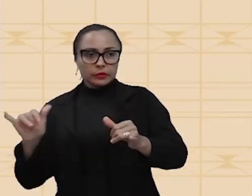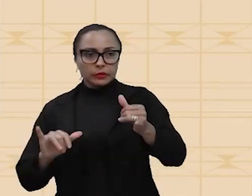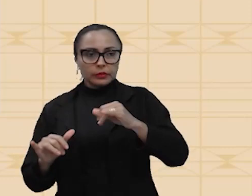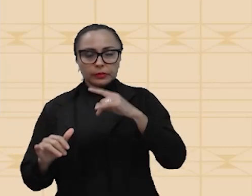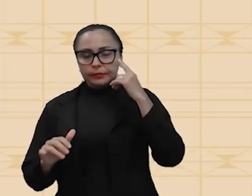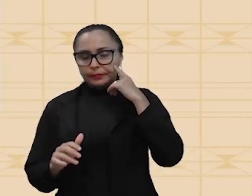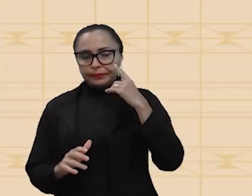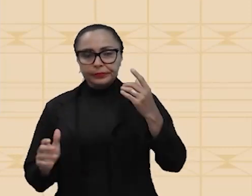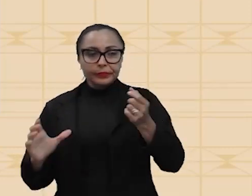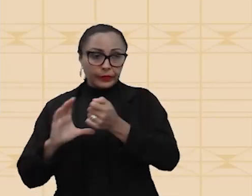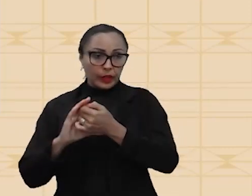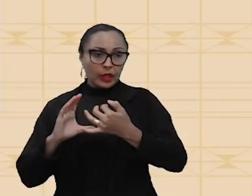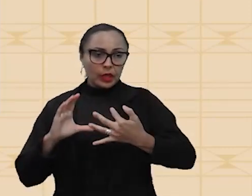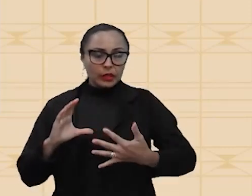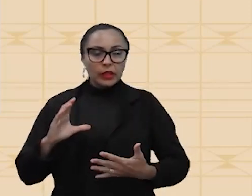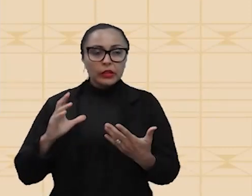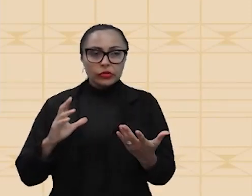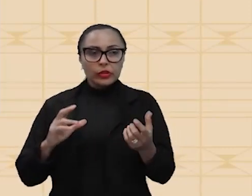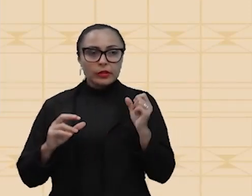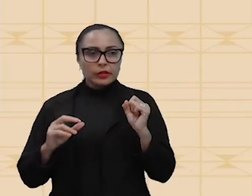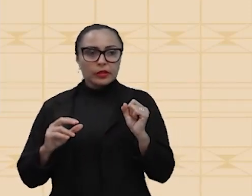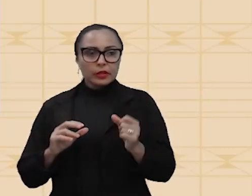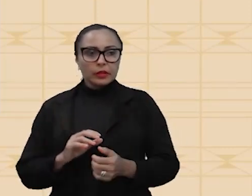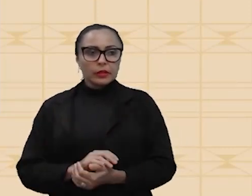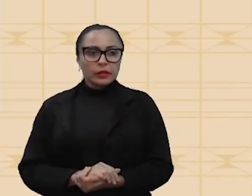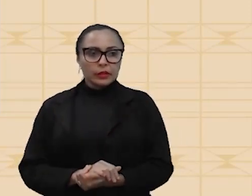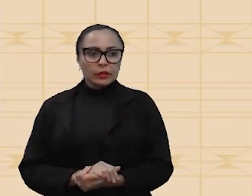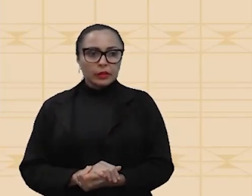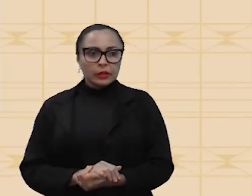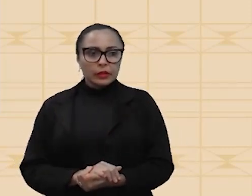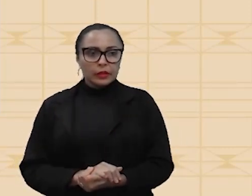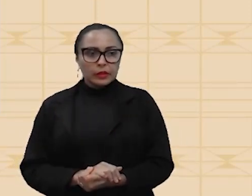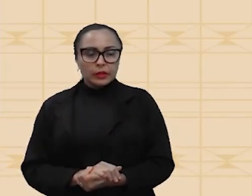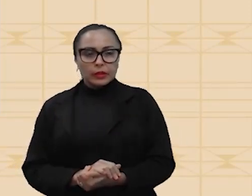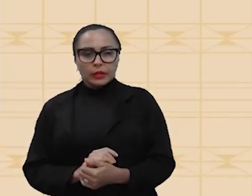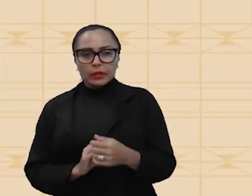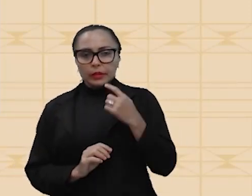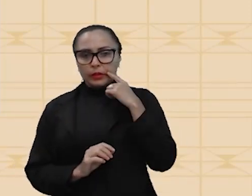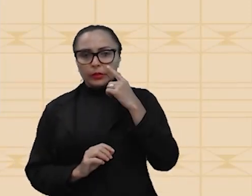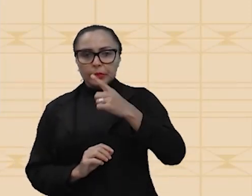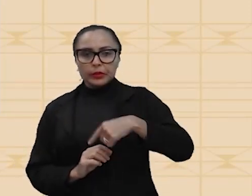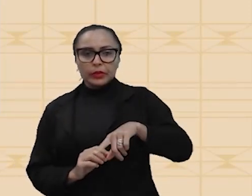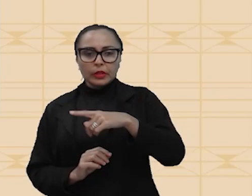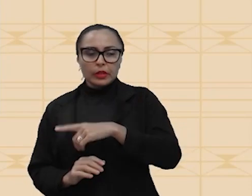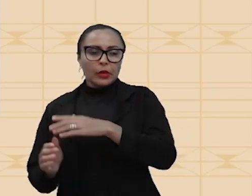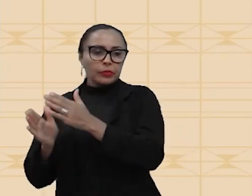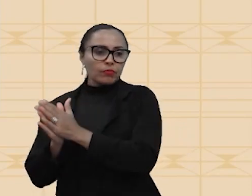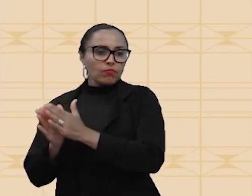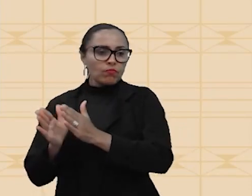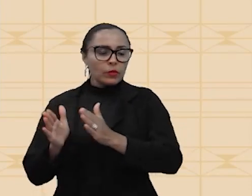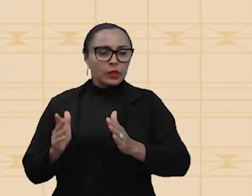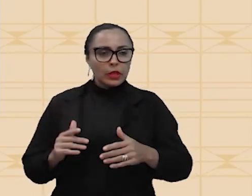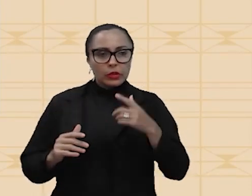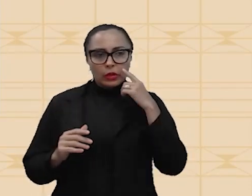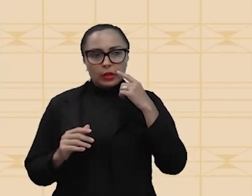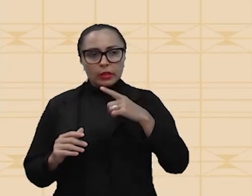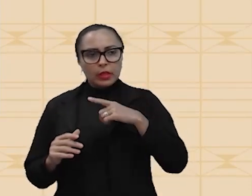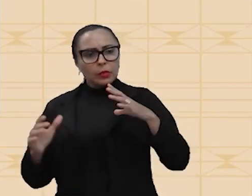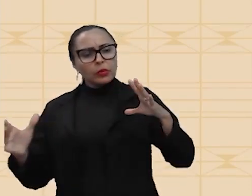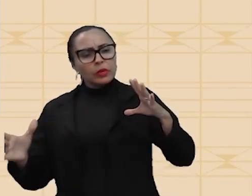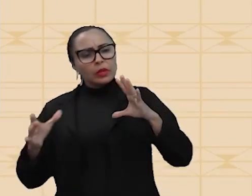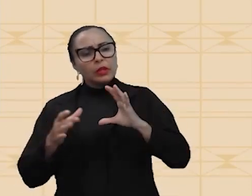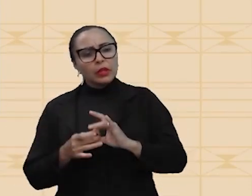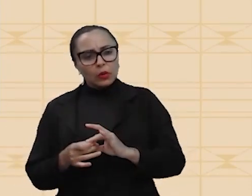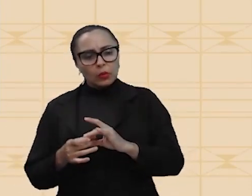nome cátodo e ânodo. Então, para que a gente ligue em série essas pilhas, temos que ligar o polo positivo